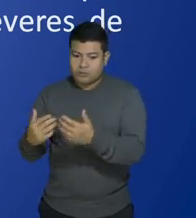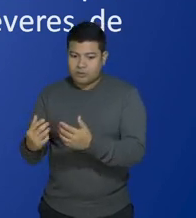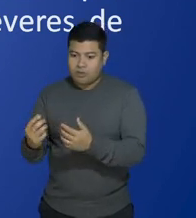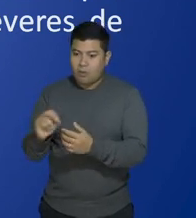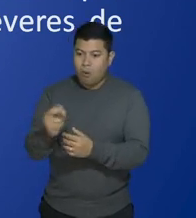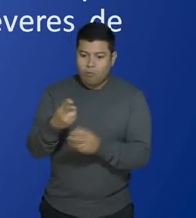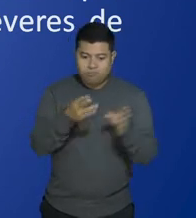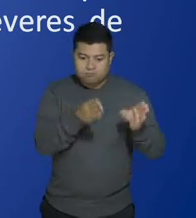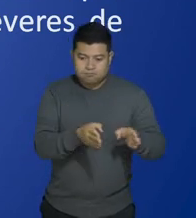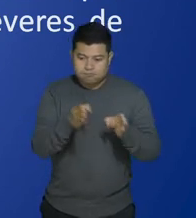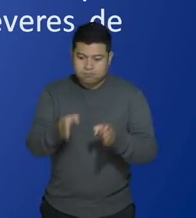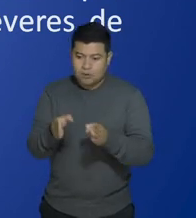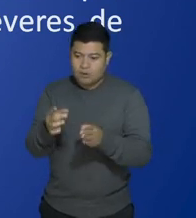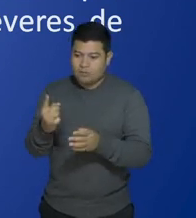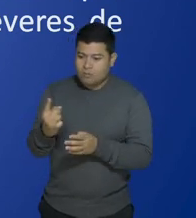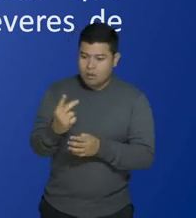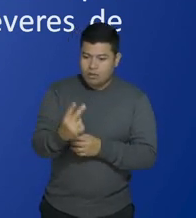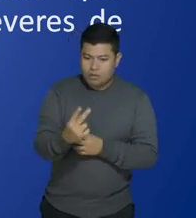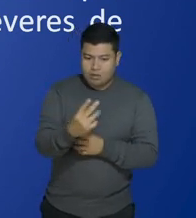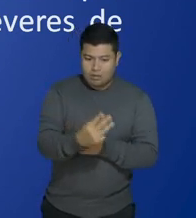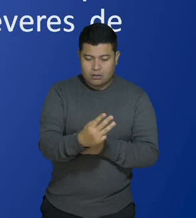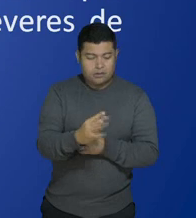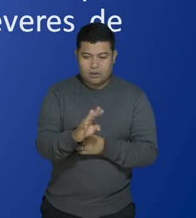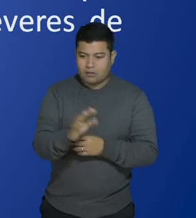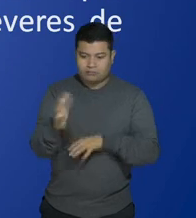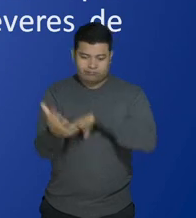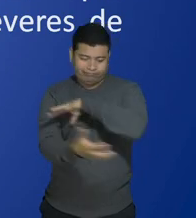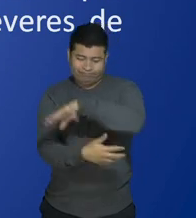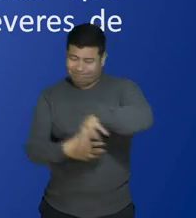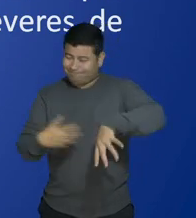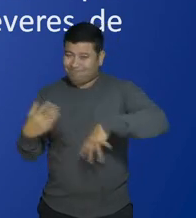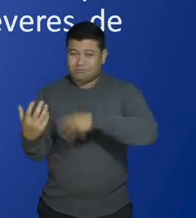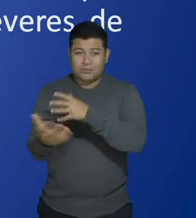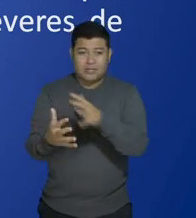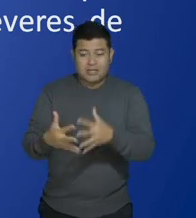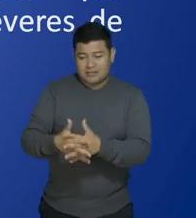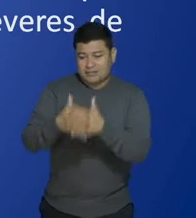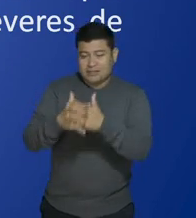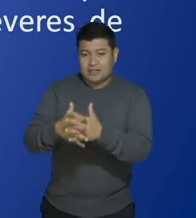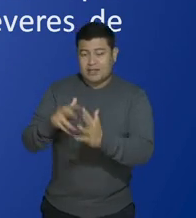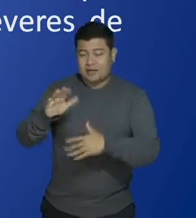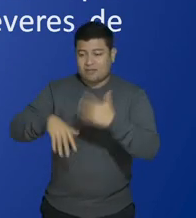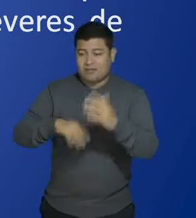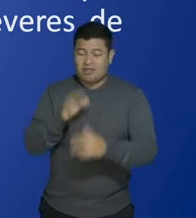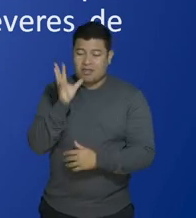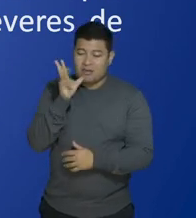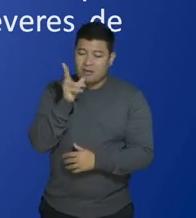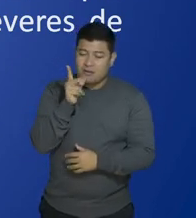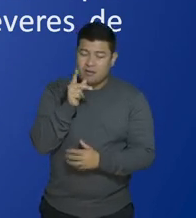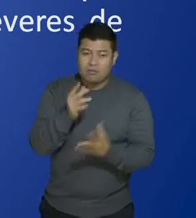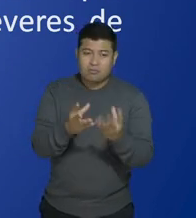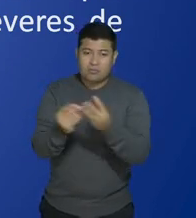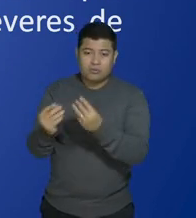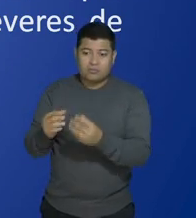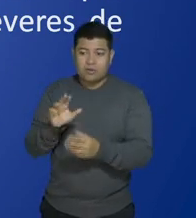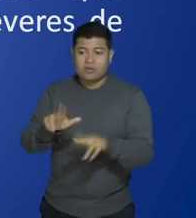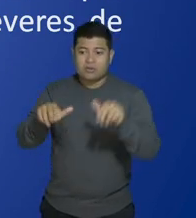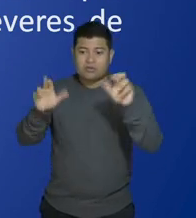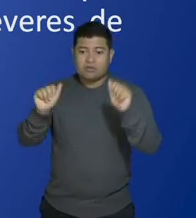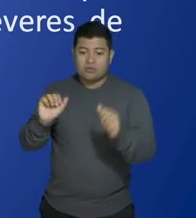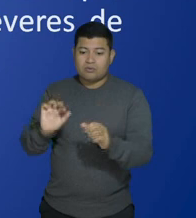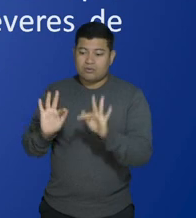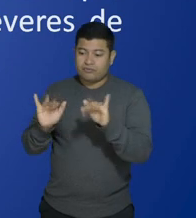segunda, a terceira. Eles fazem tudo muito confuso e, levam muito tempo e não acabam nada. Começam várias coisas